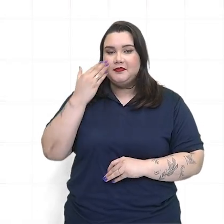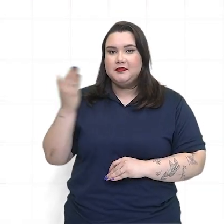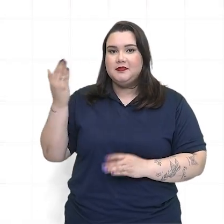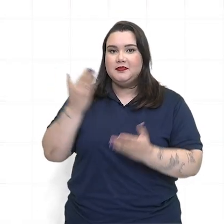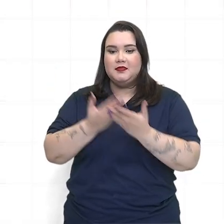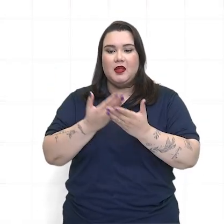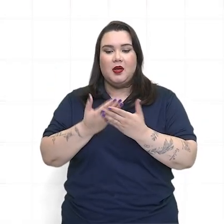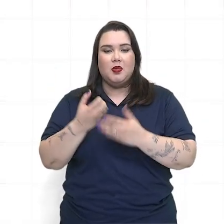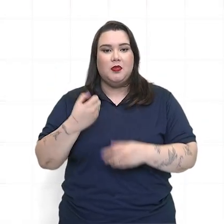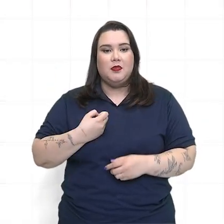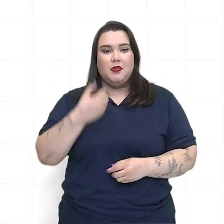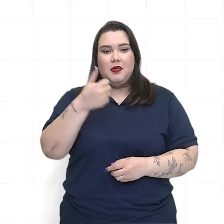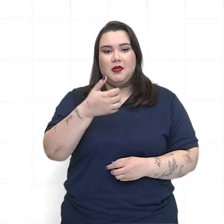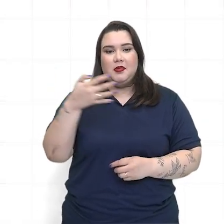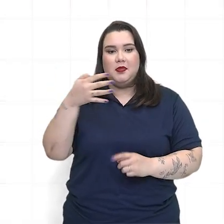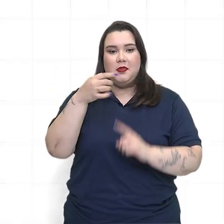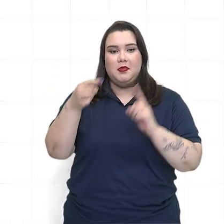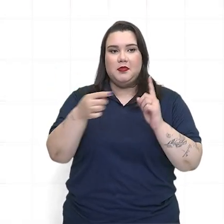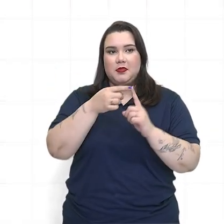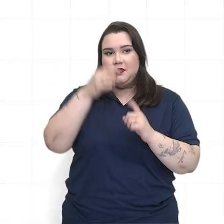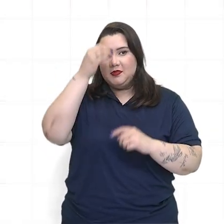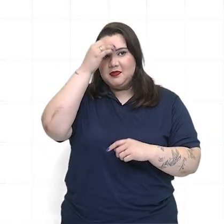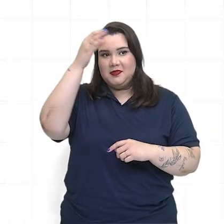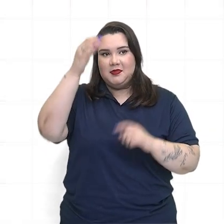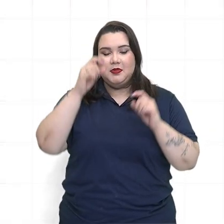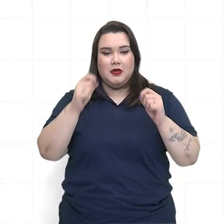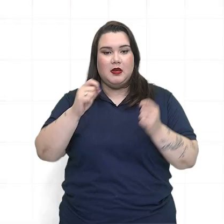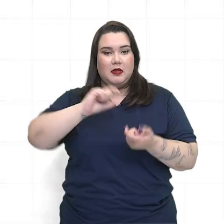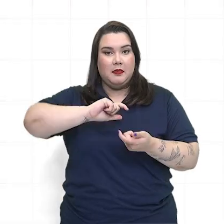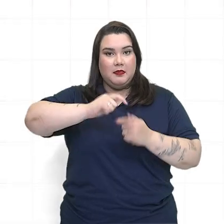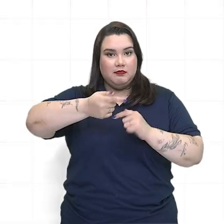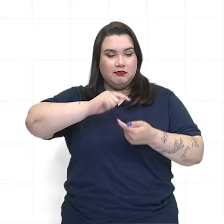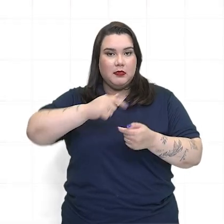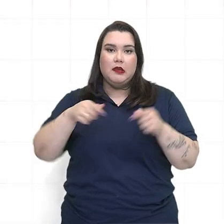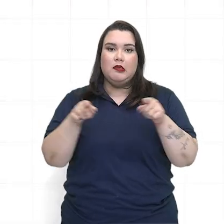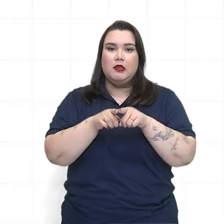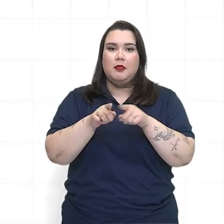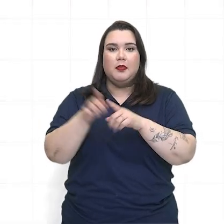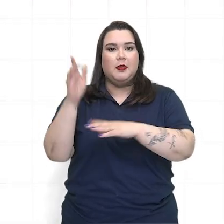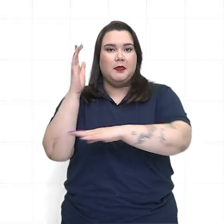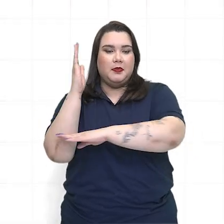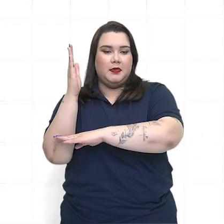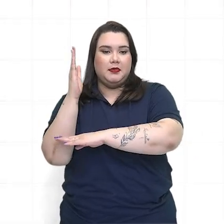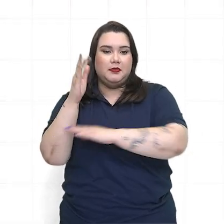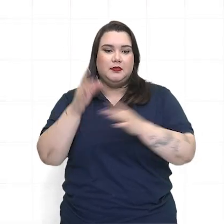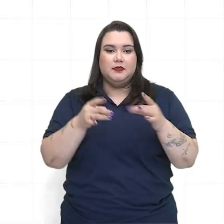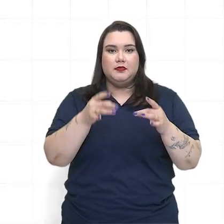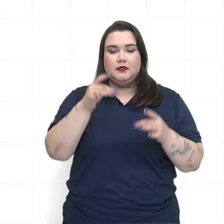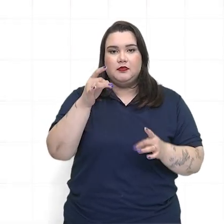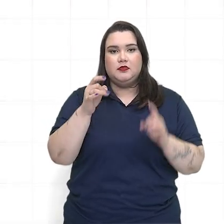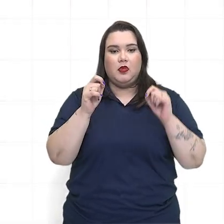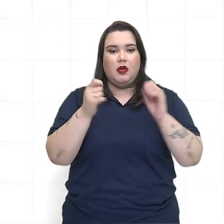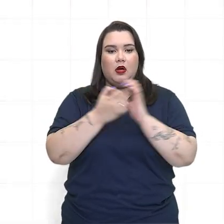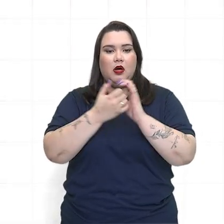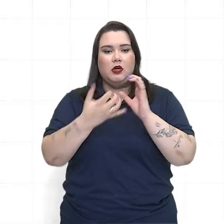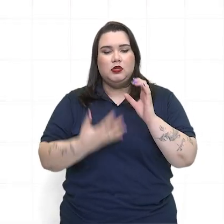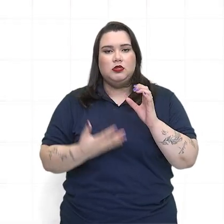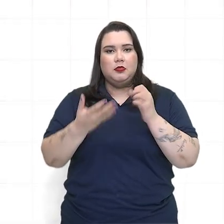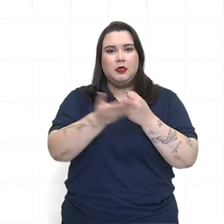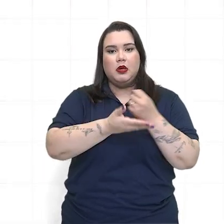Aula 14, objeto de conhecimento, geometria e plano cartesiano, detalhamento,